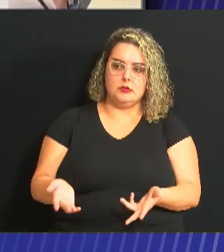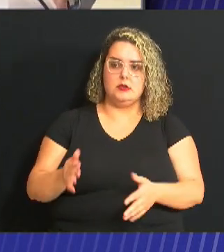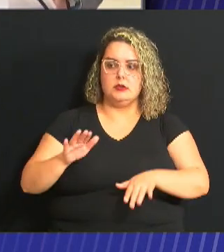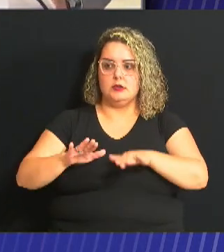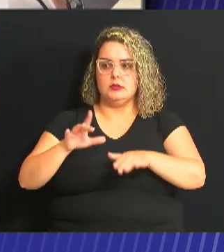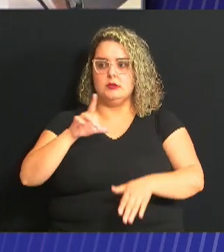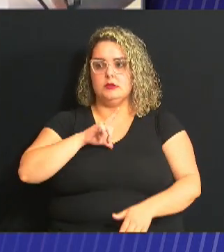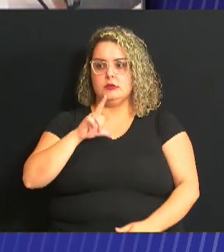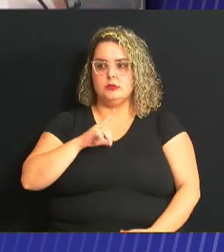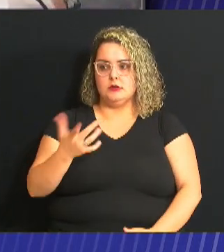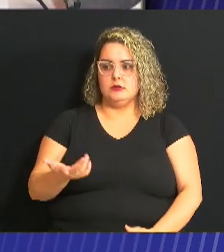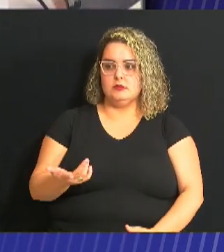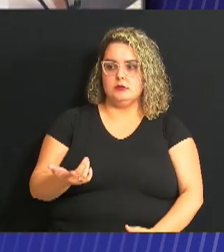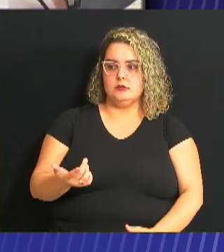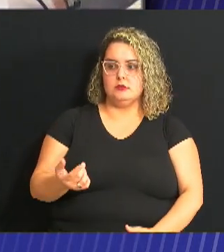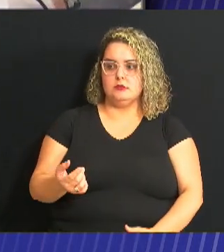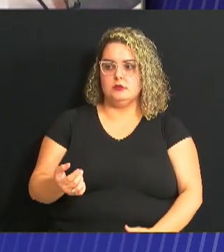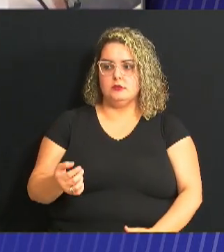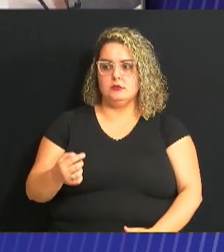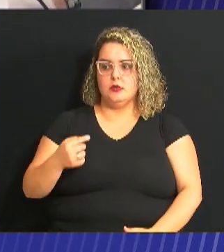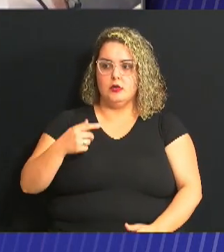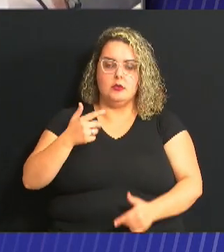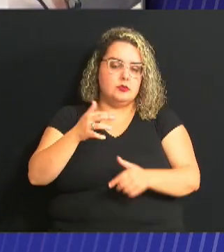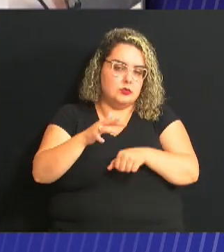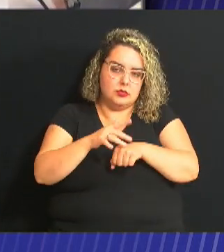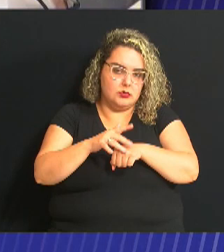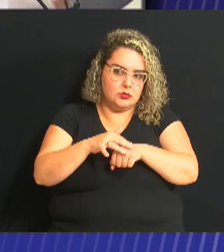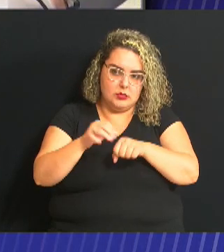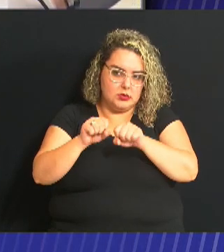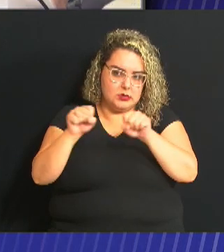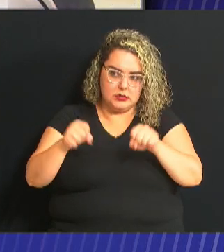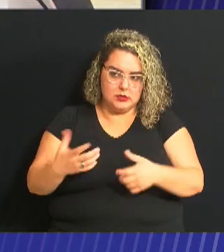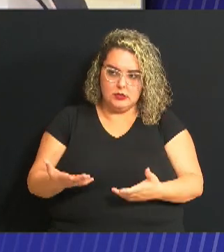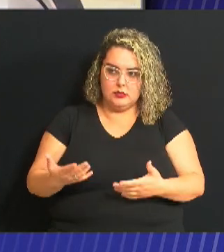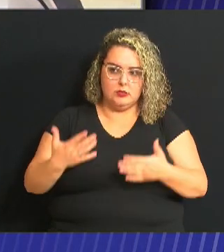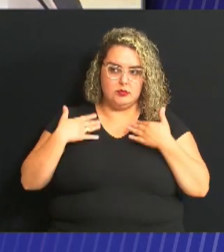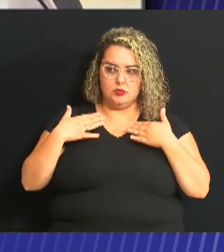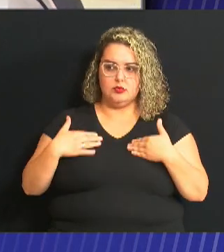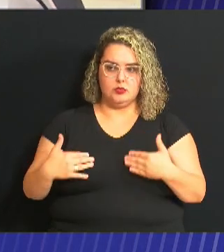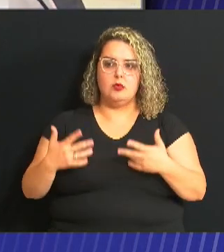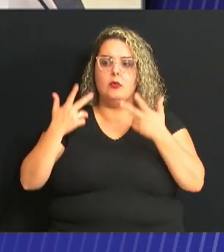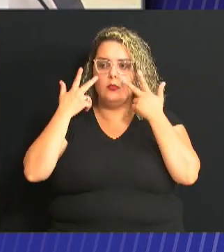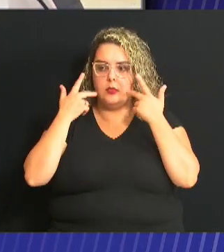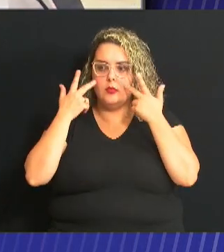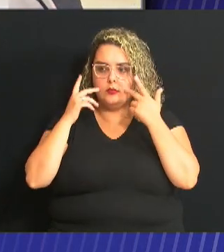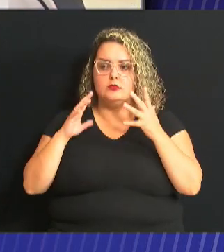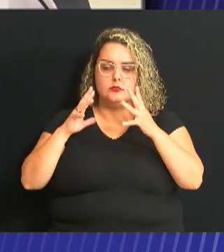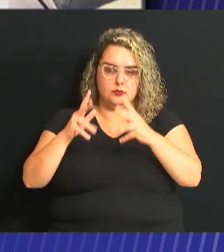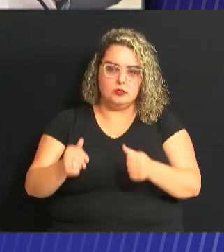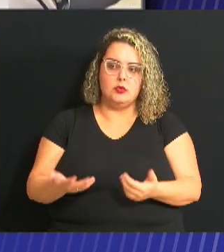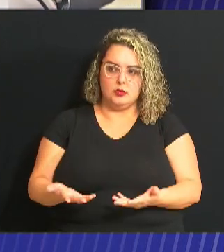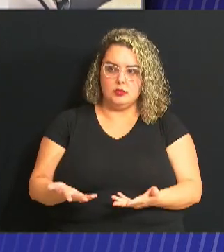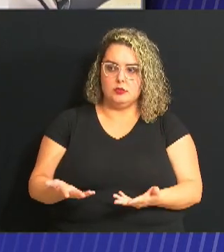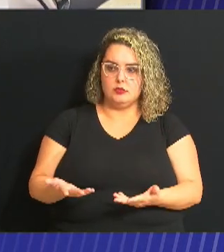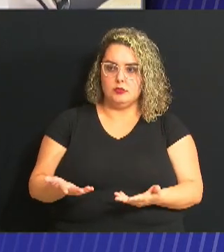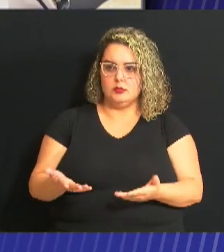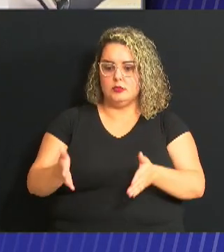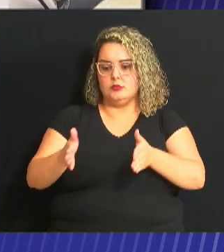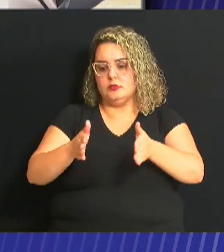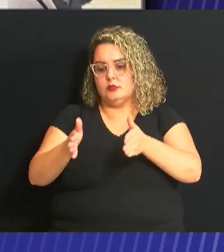algumas manifestações na cavidade bucal de doenças sistêmicas, doenças do corpo, né, como um todo. Vamos colocar um quadro aí